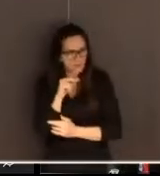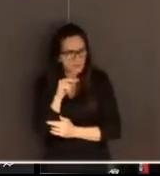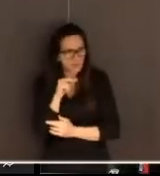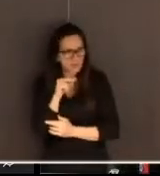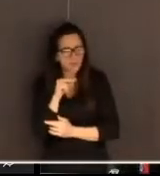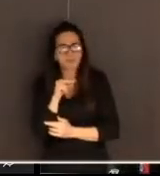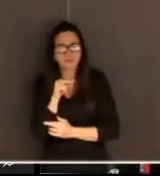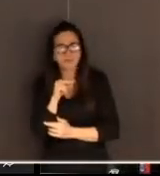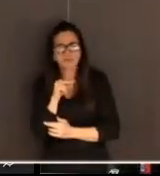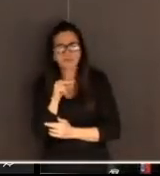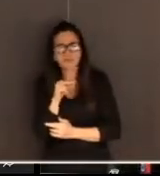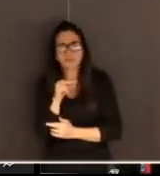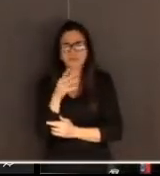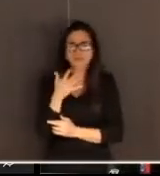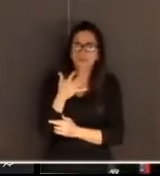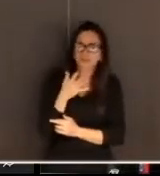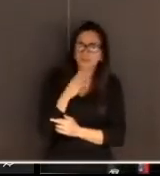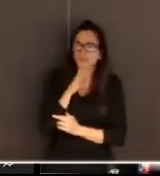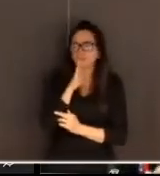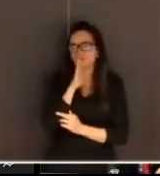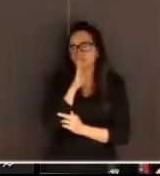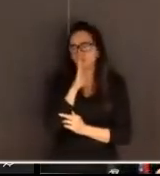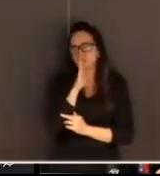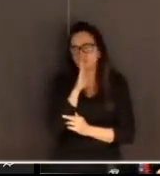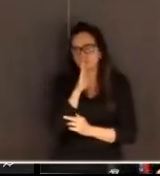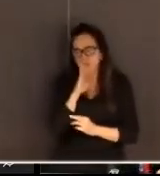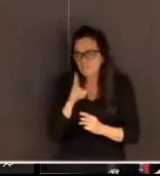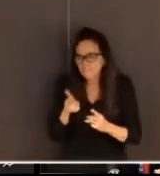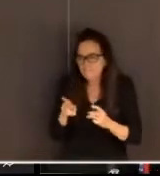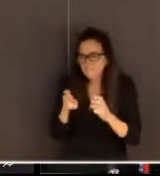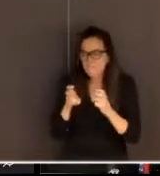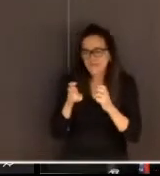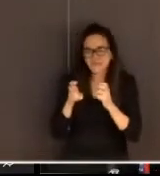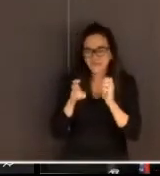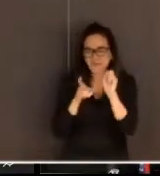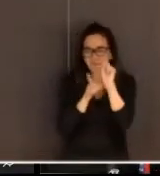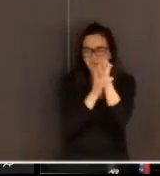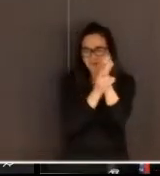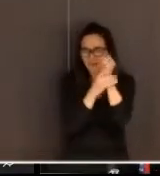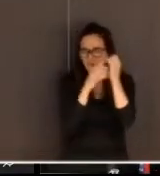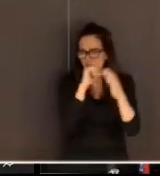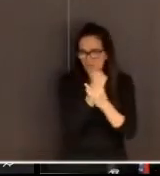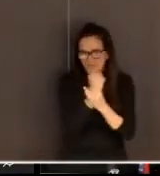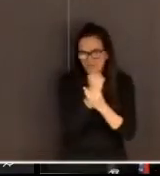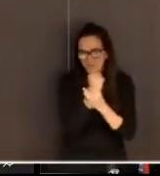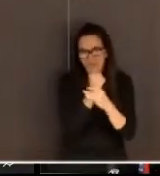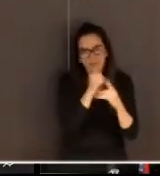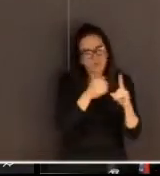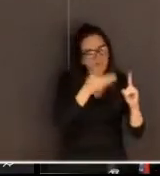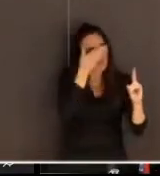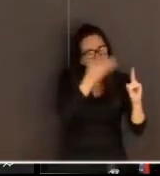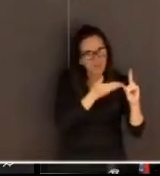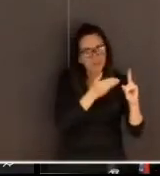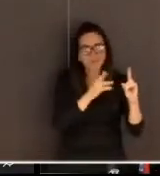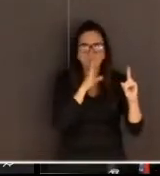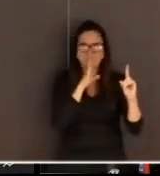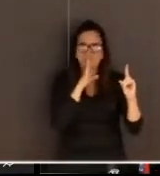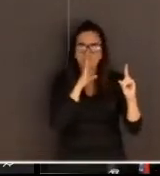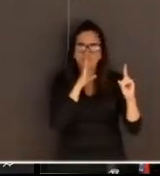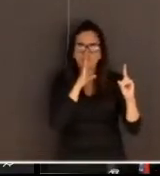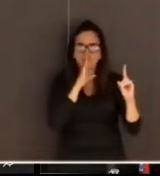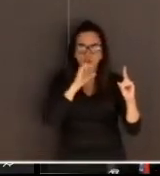E tampouco ao silêncio, porque os jurados perceberam que o réu ficou em silêncio. O que o STJ diz